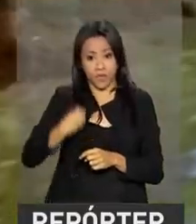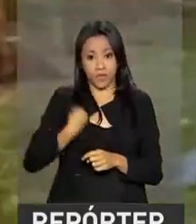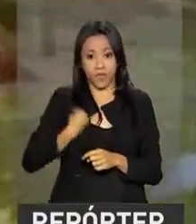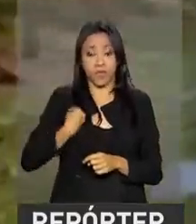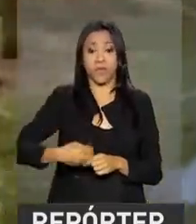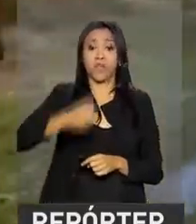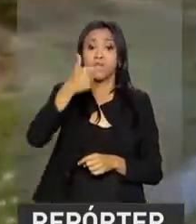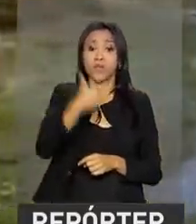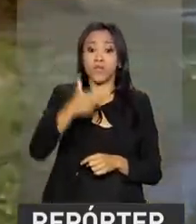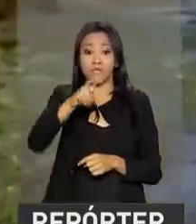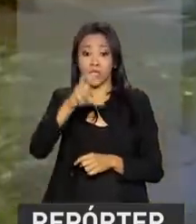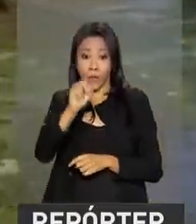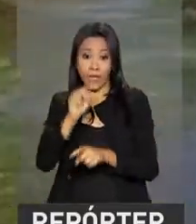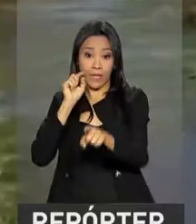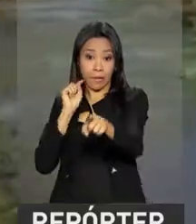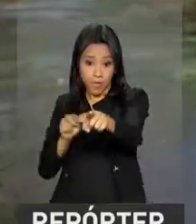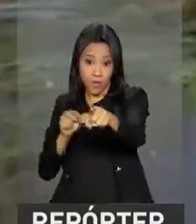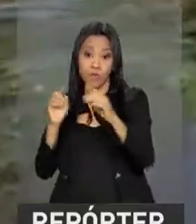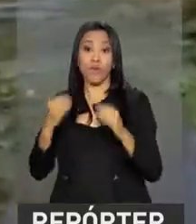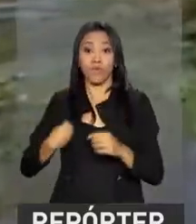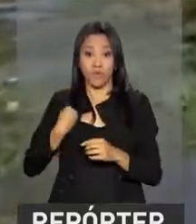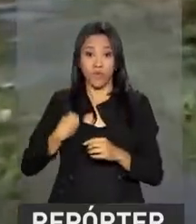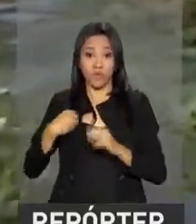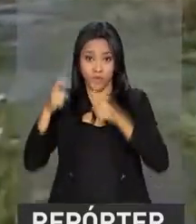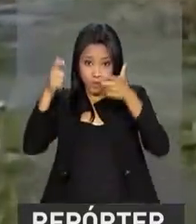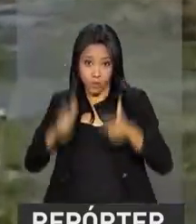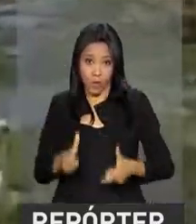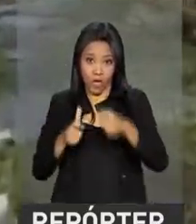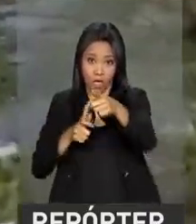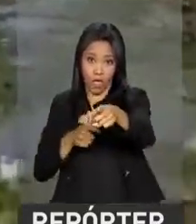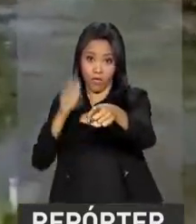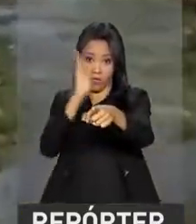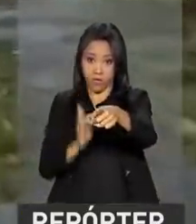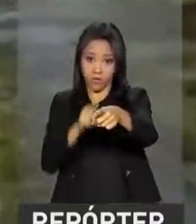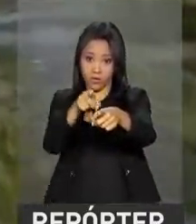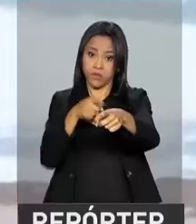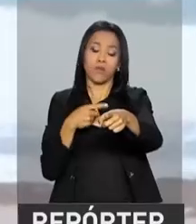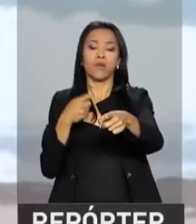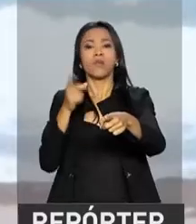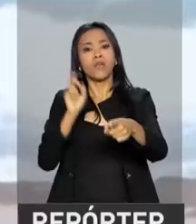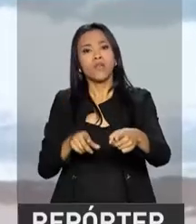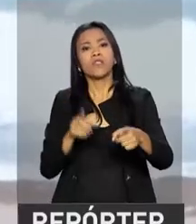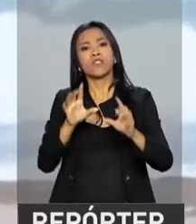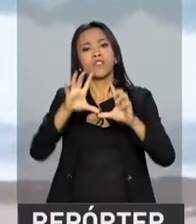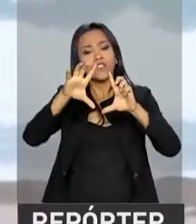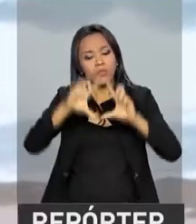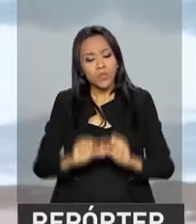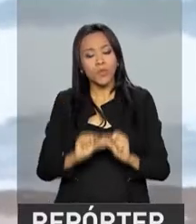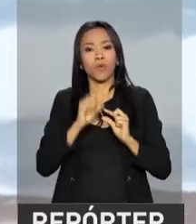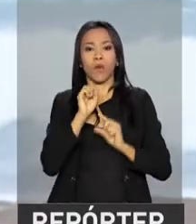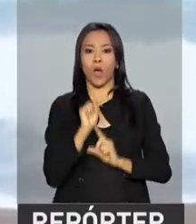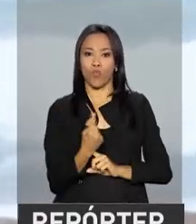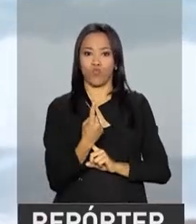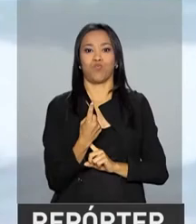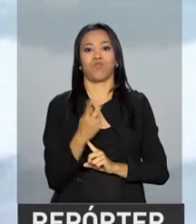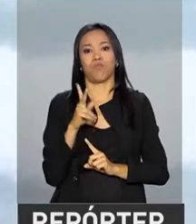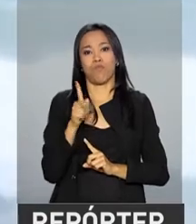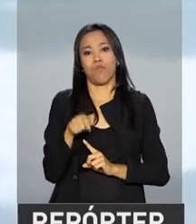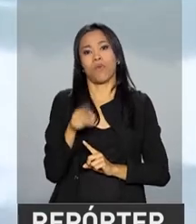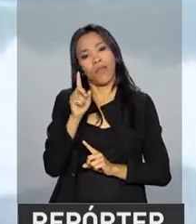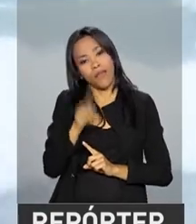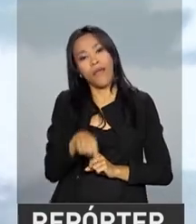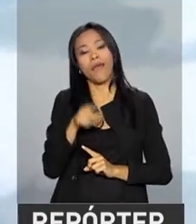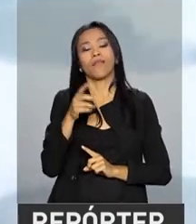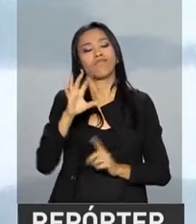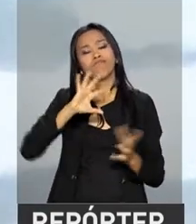mil vivem nessas áreas atingidas pelo furacão, que ao deixar o estado foi rebaixado a categoria 1, ou seja, de